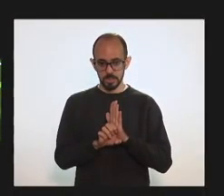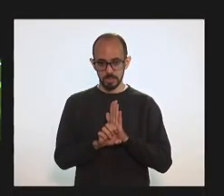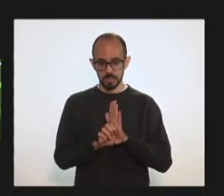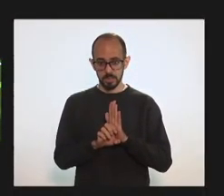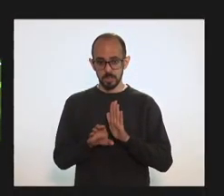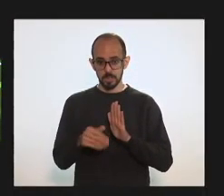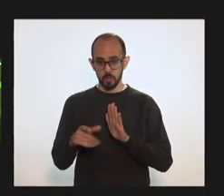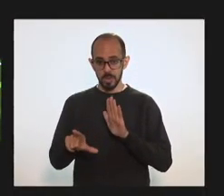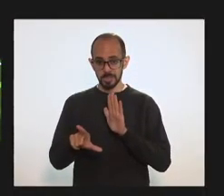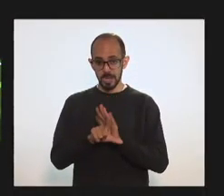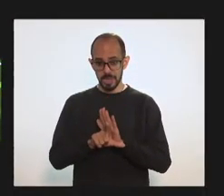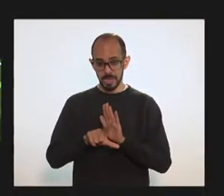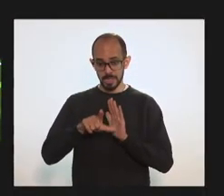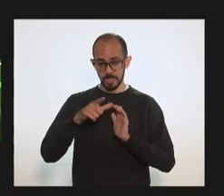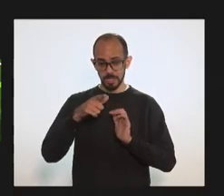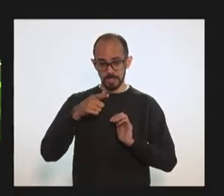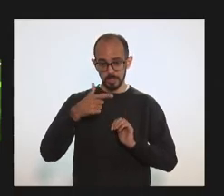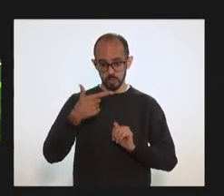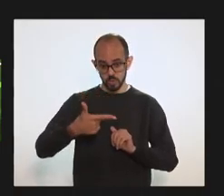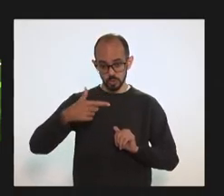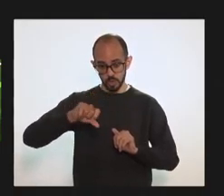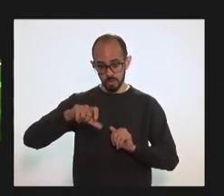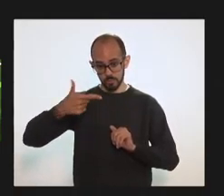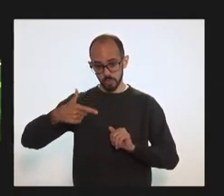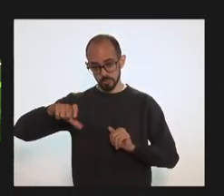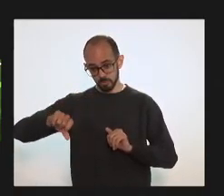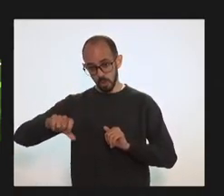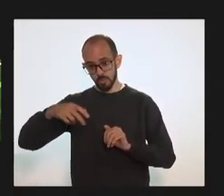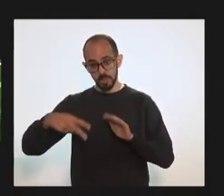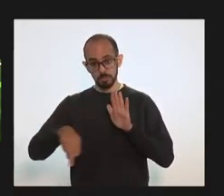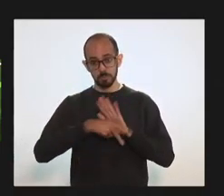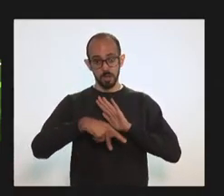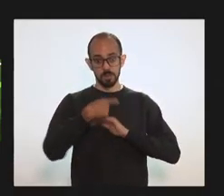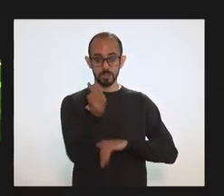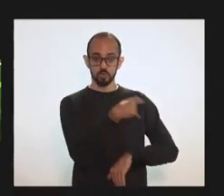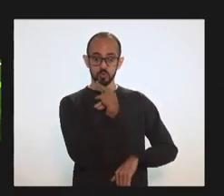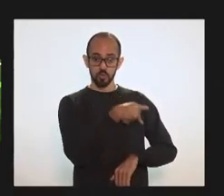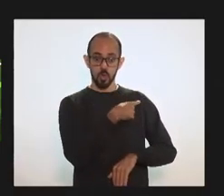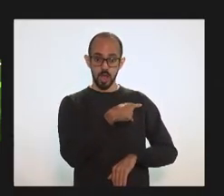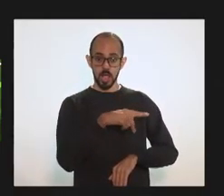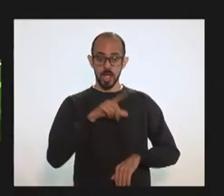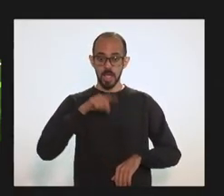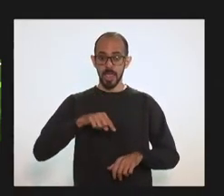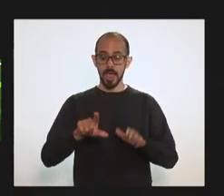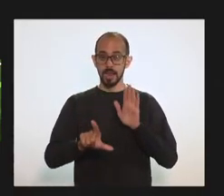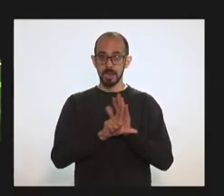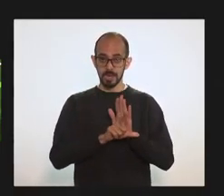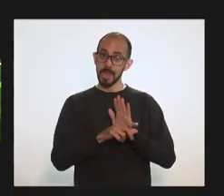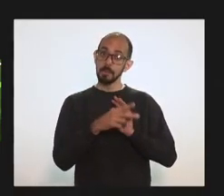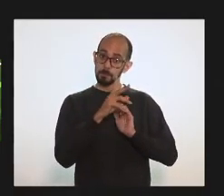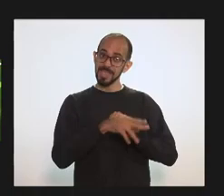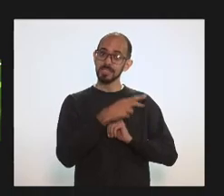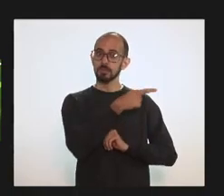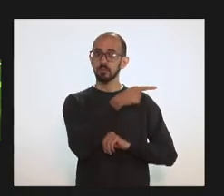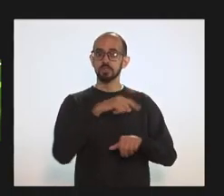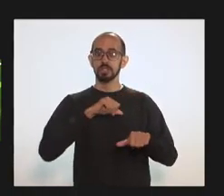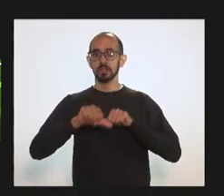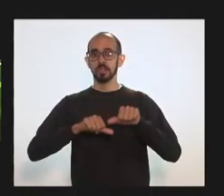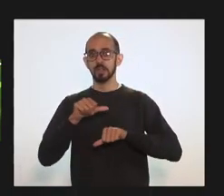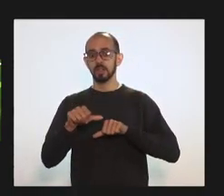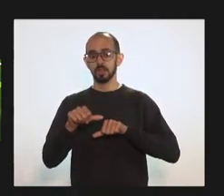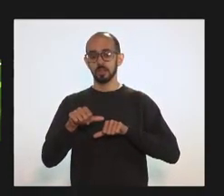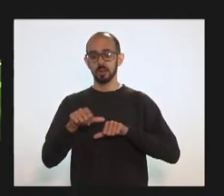tivesse conhecimento, porque isso tem mais de 20 anos. Era só essa observação. Eu concordo com a subemenda do Márcio Pacheco. Deixa eu dizer,